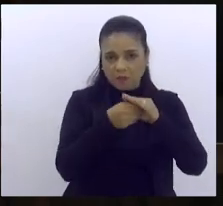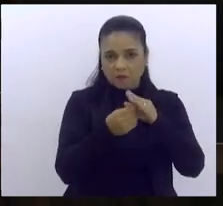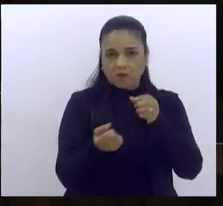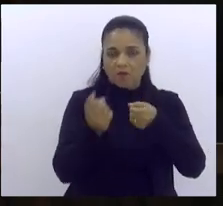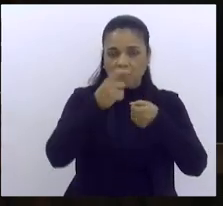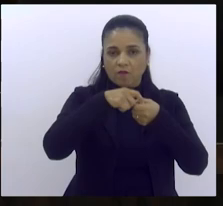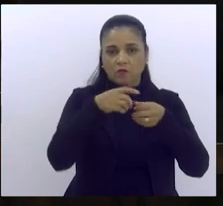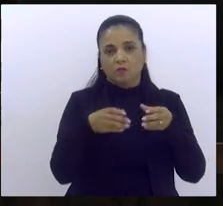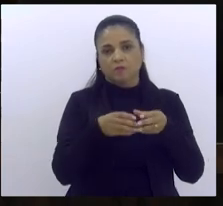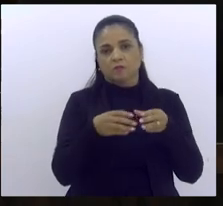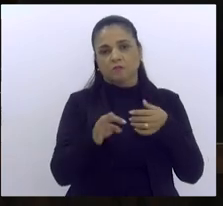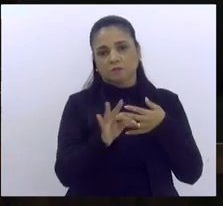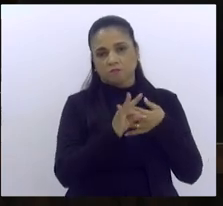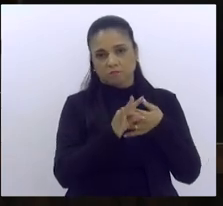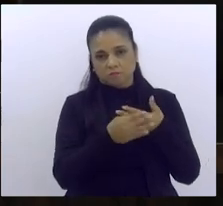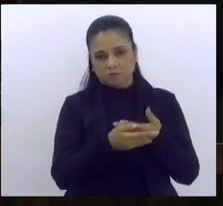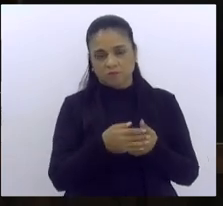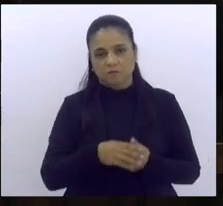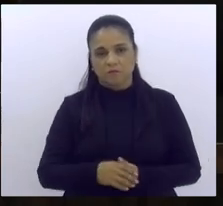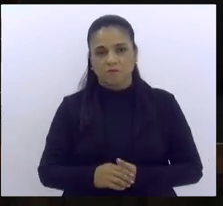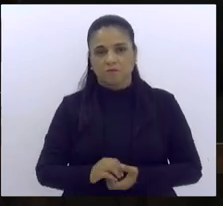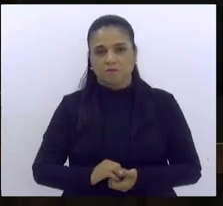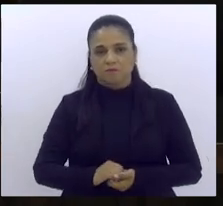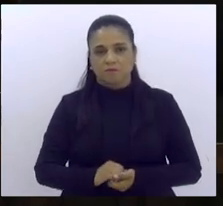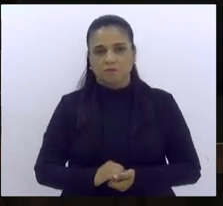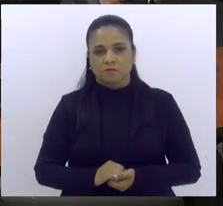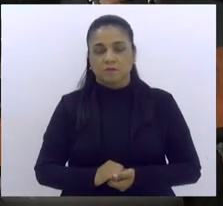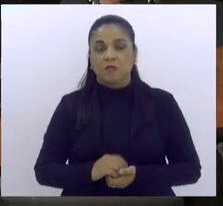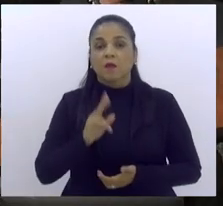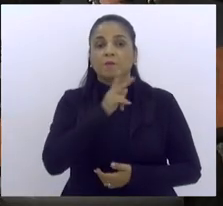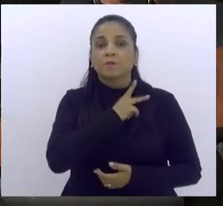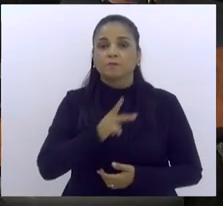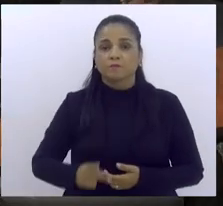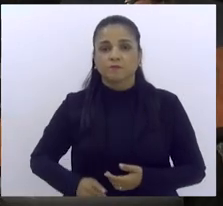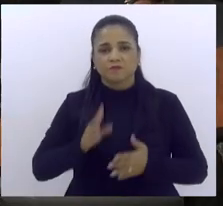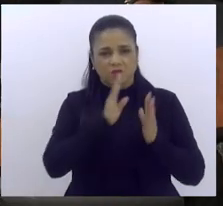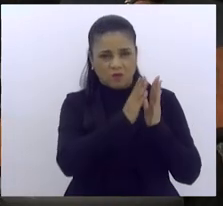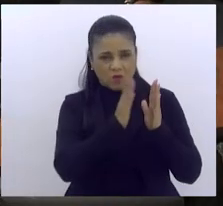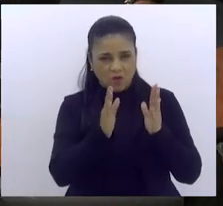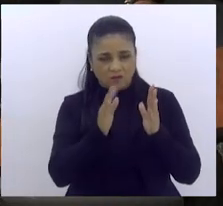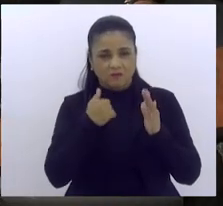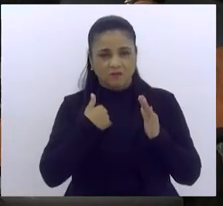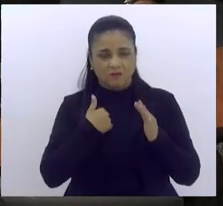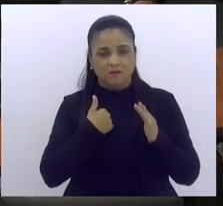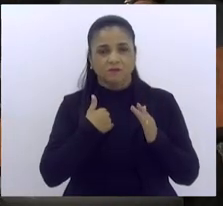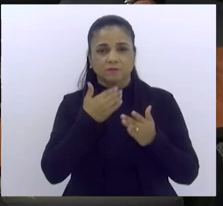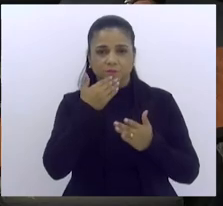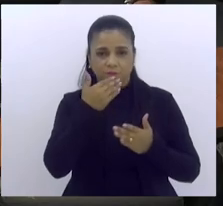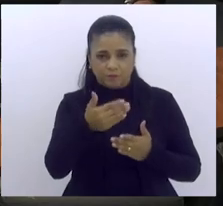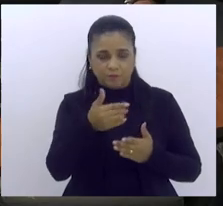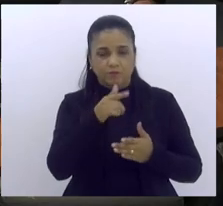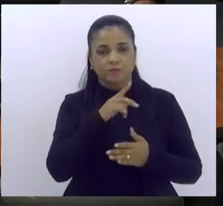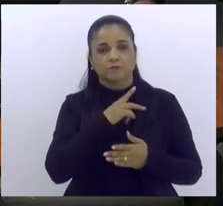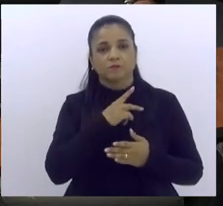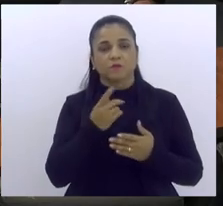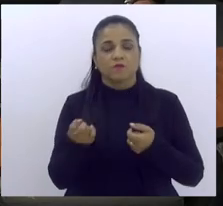e retorna às comissões técnicas. Senhor presidente, fazer uma questão de ordem a Vossa Excelência. Por favor. Para retomar o projeto...